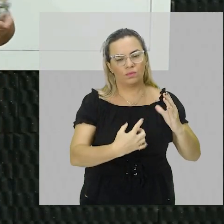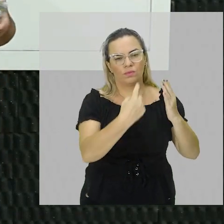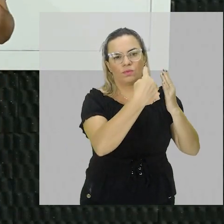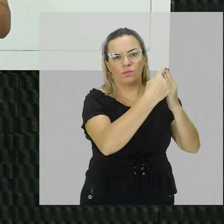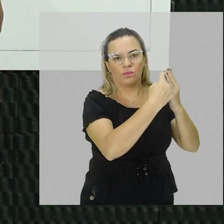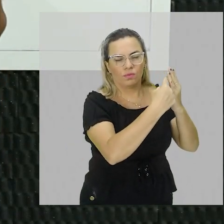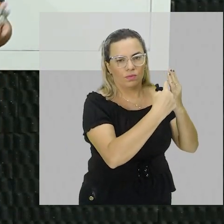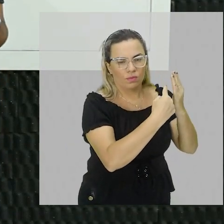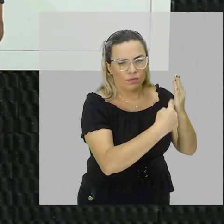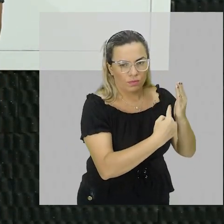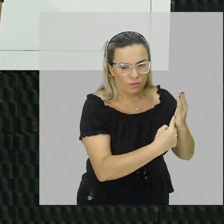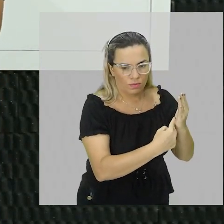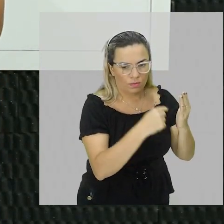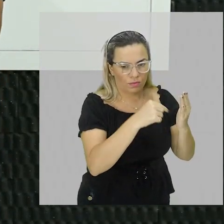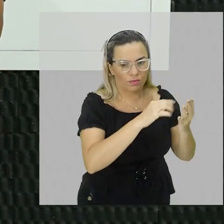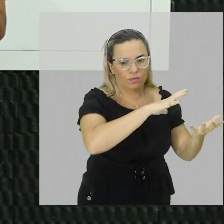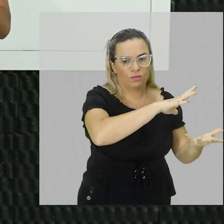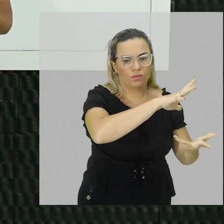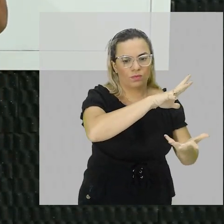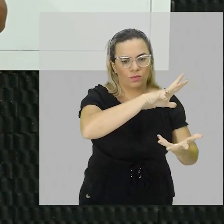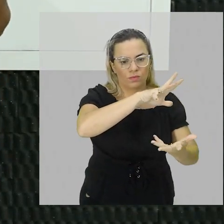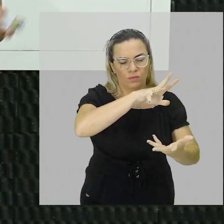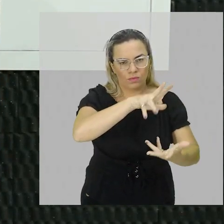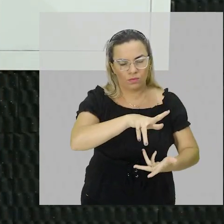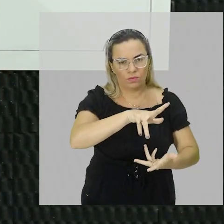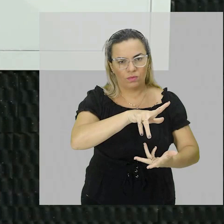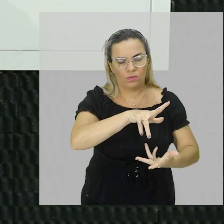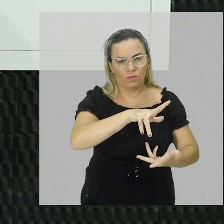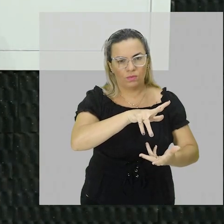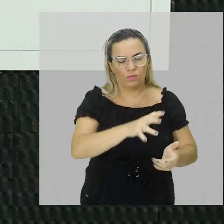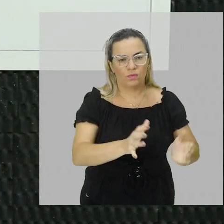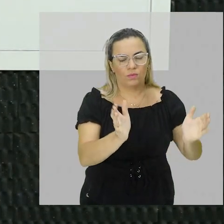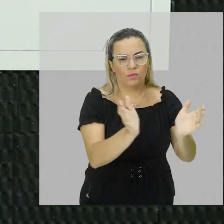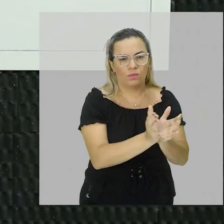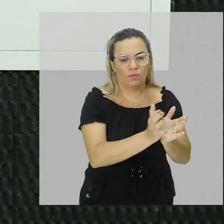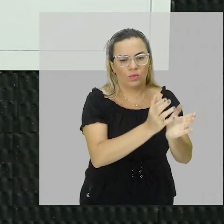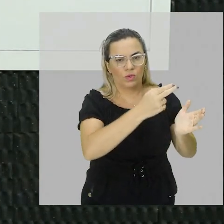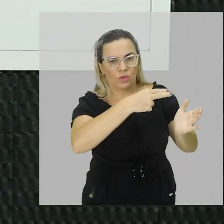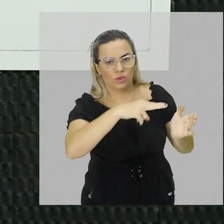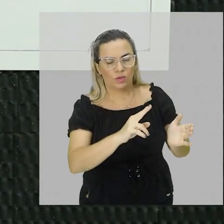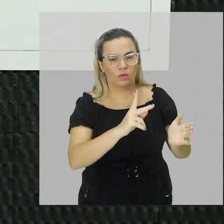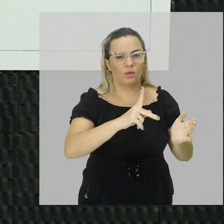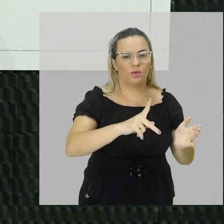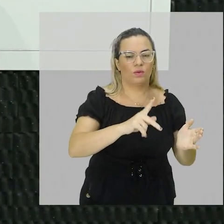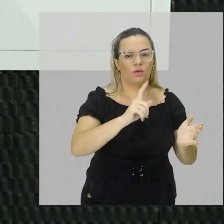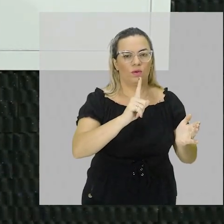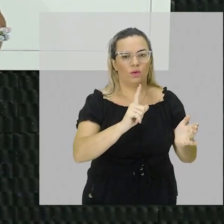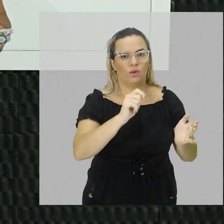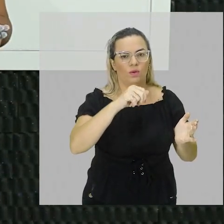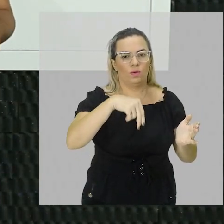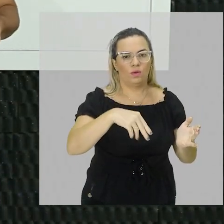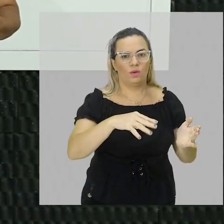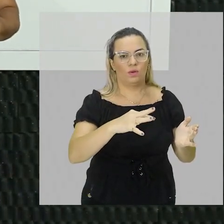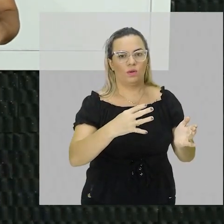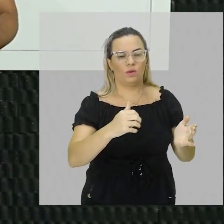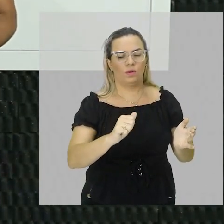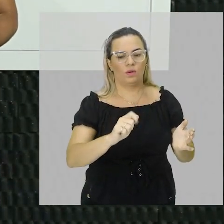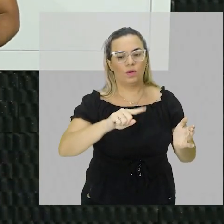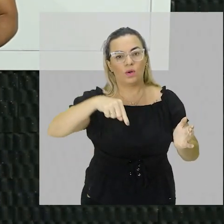que vão dar aí esses astros, né, que vão englobar ele nesse grupo que nós chamamos de planetas, certo? E